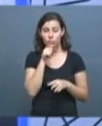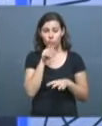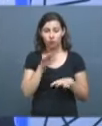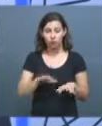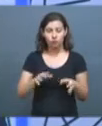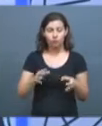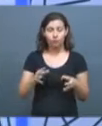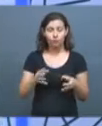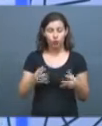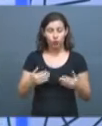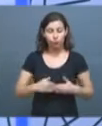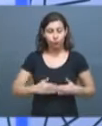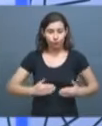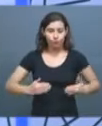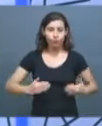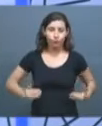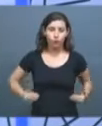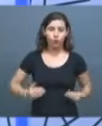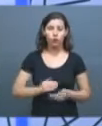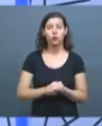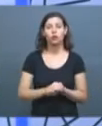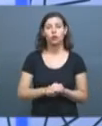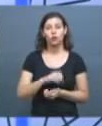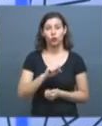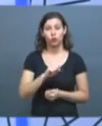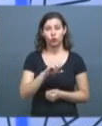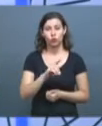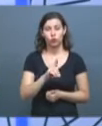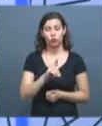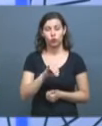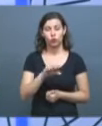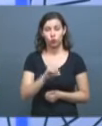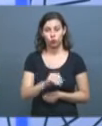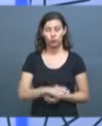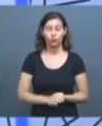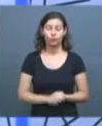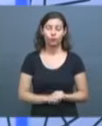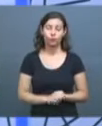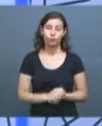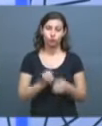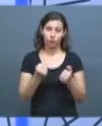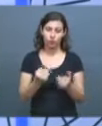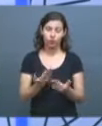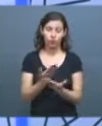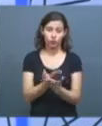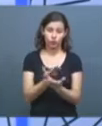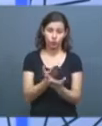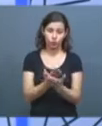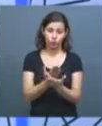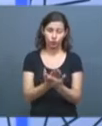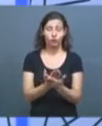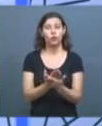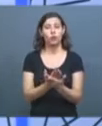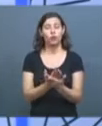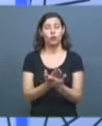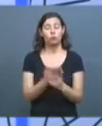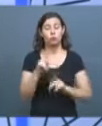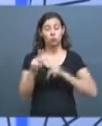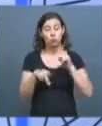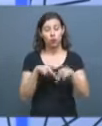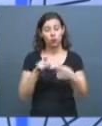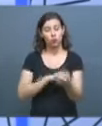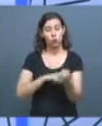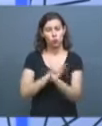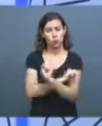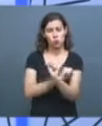estudos populacionais onde mostrou grande população que é submetida ao estresse